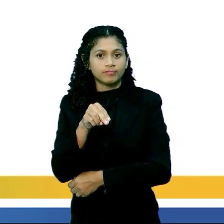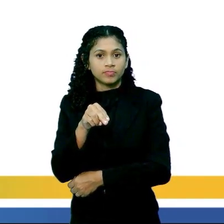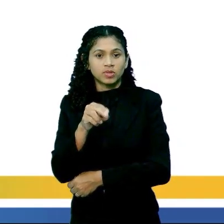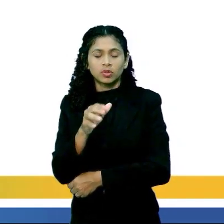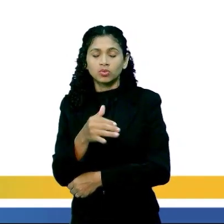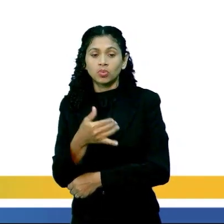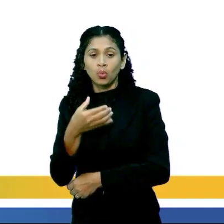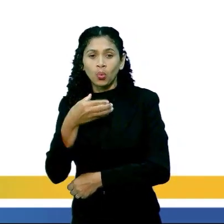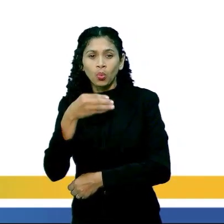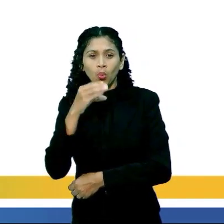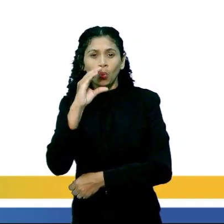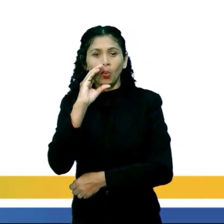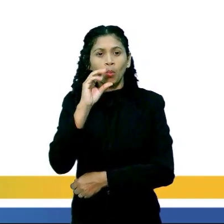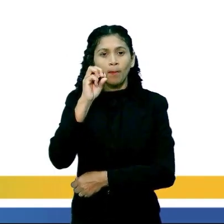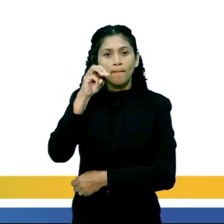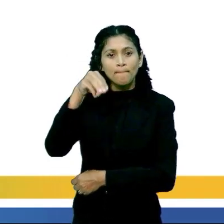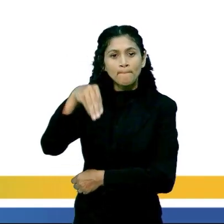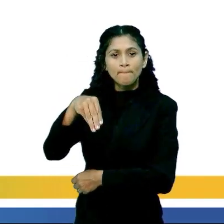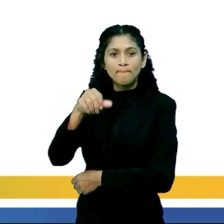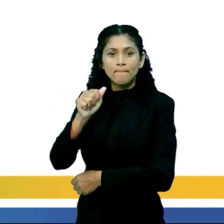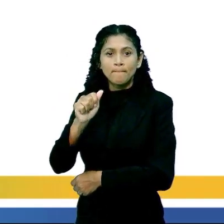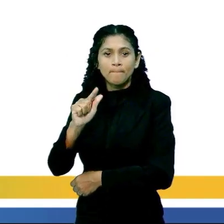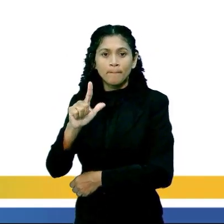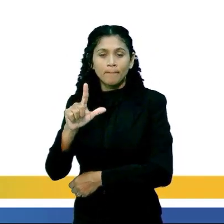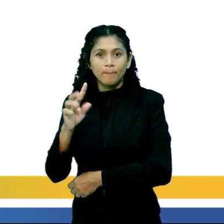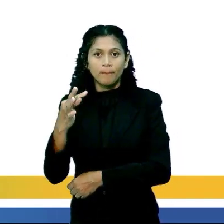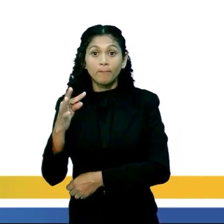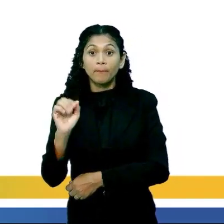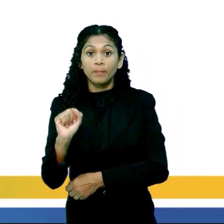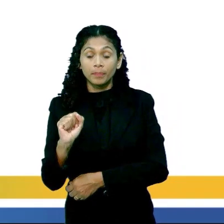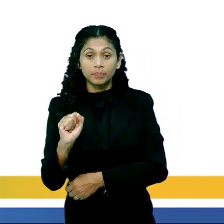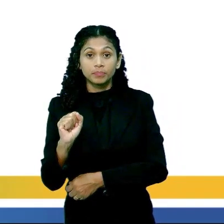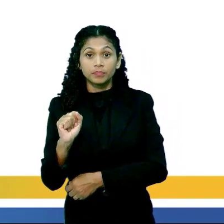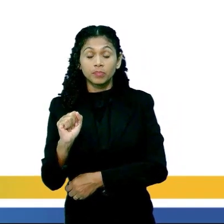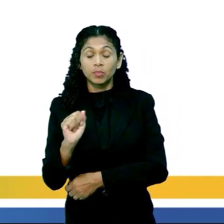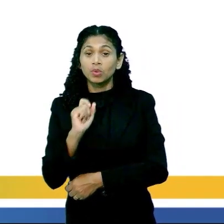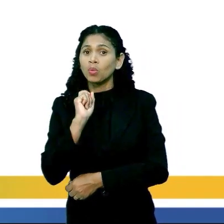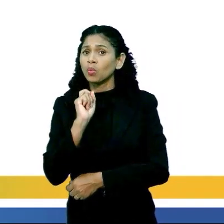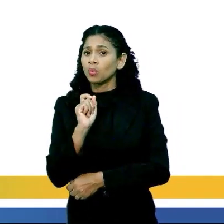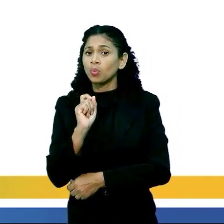Mediterrâneo? Não podemos permiti-lo. Ou seja,